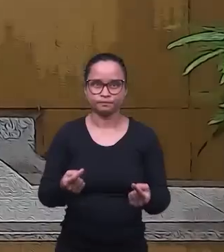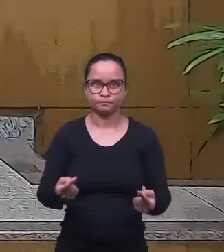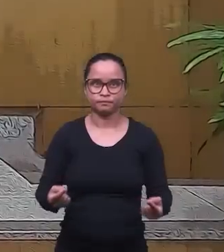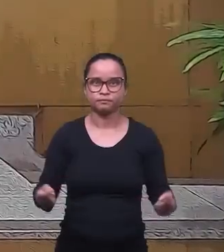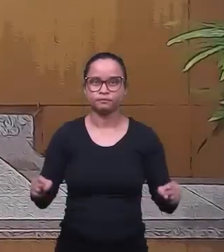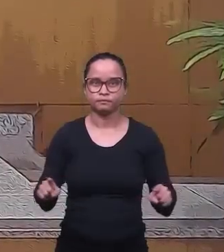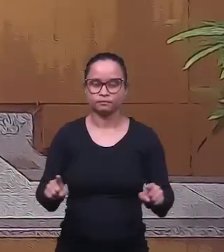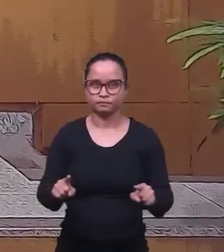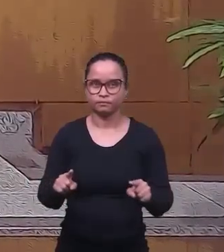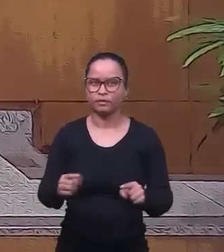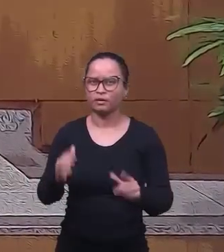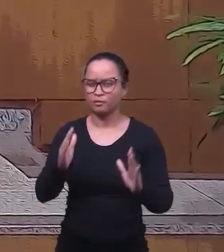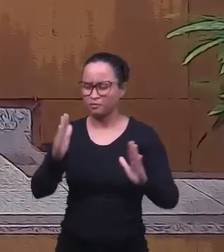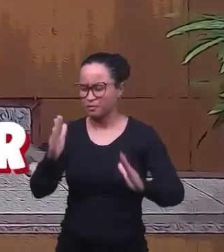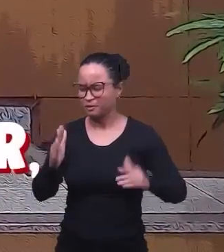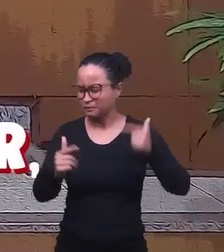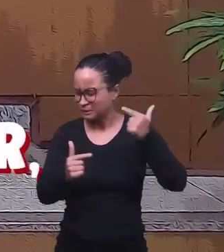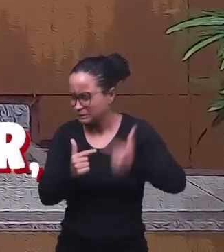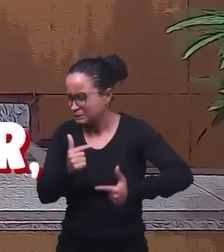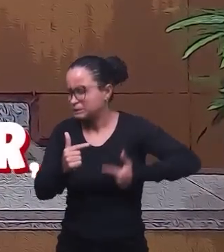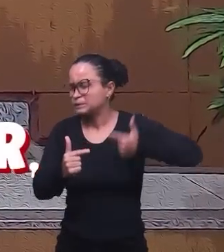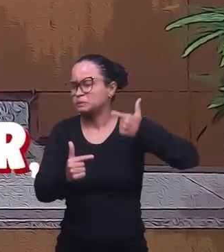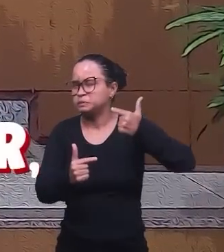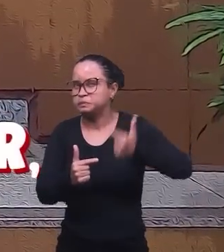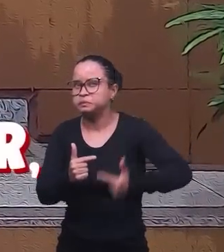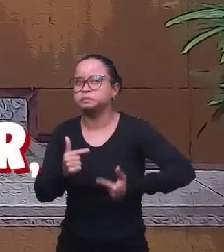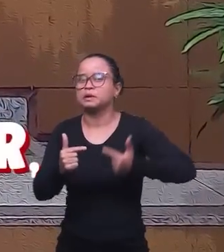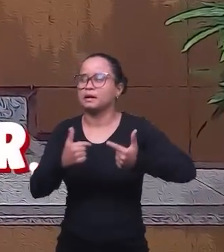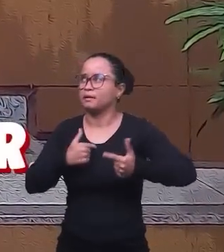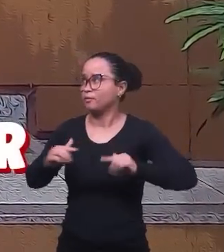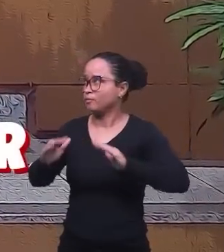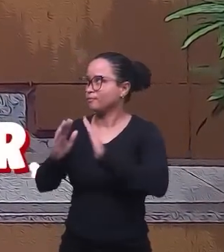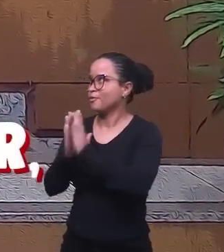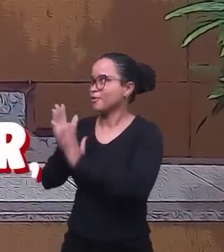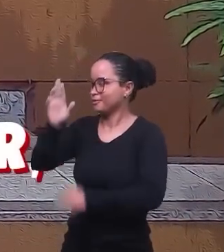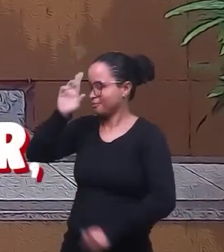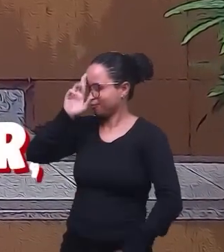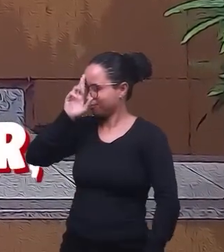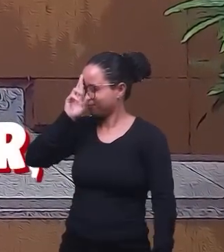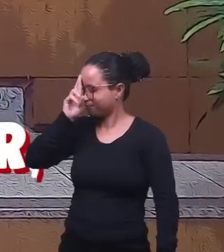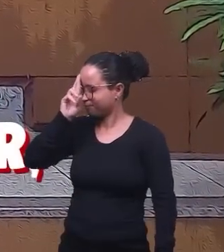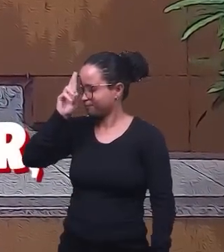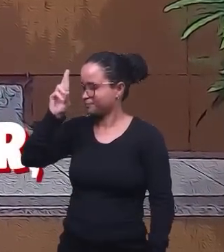Na batalha eu oro ao Senhor.